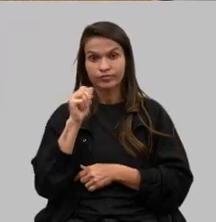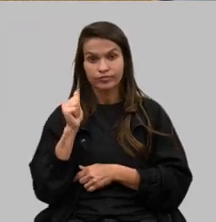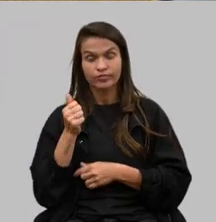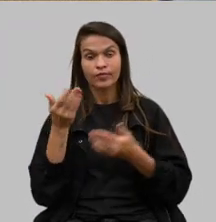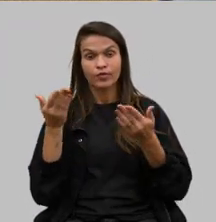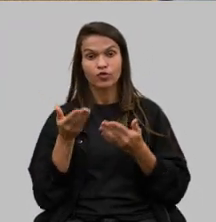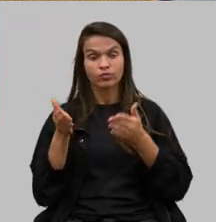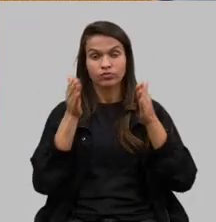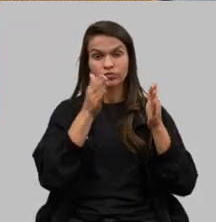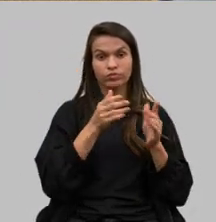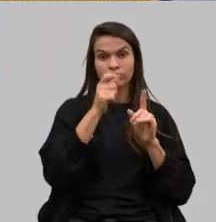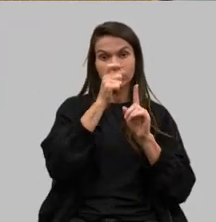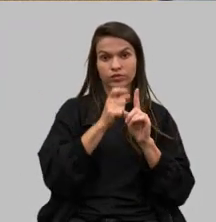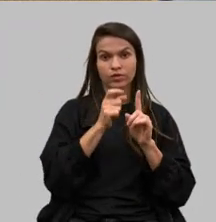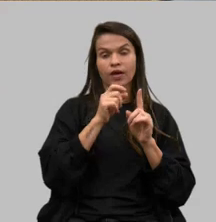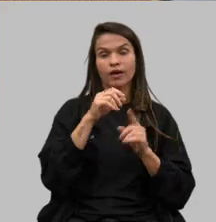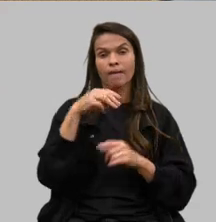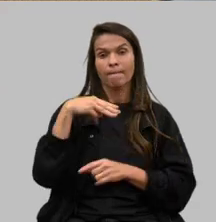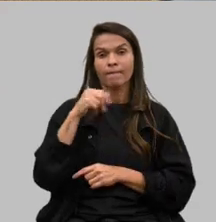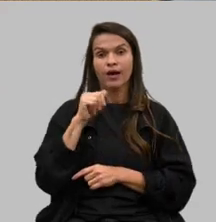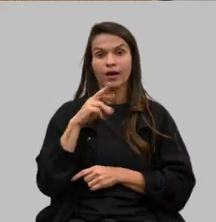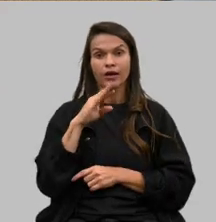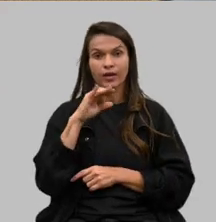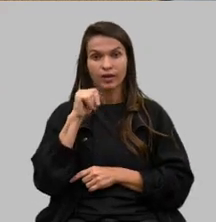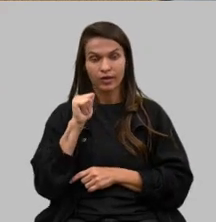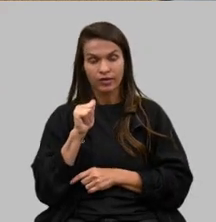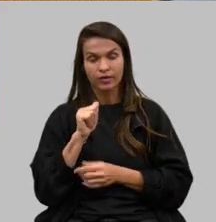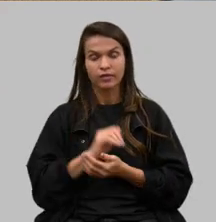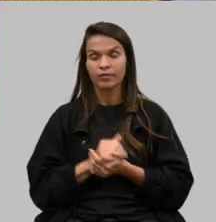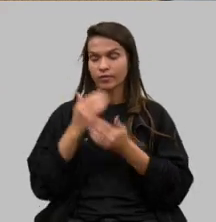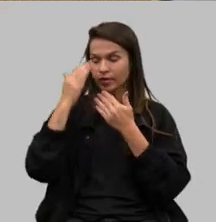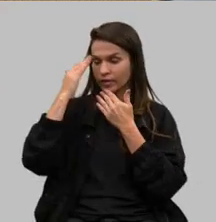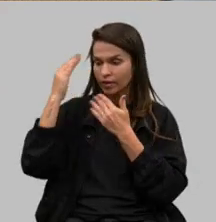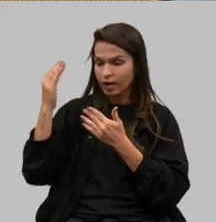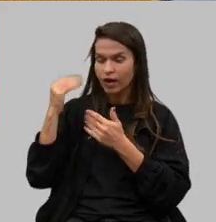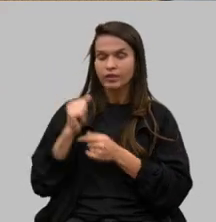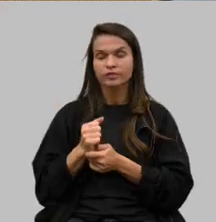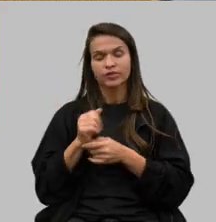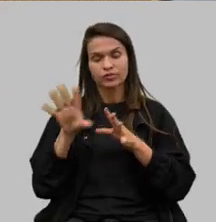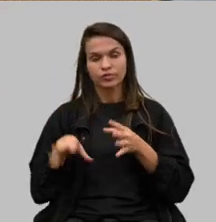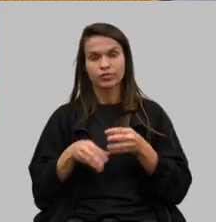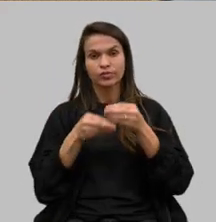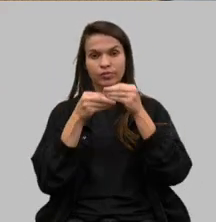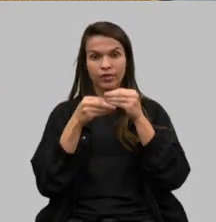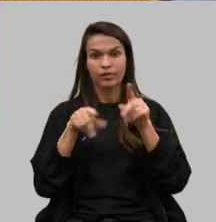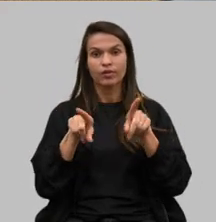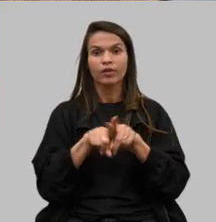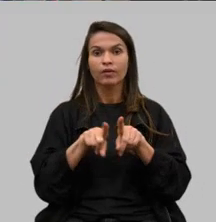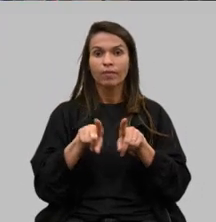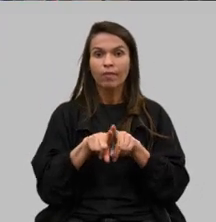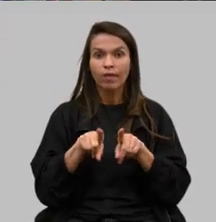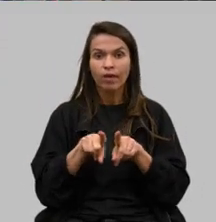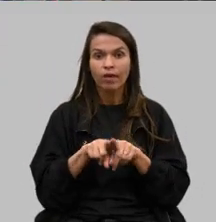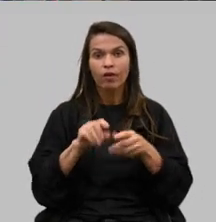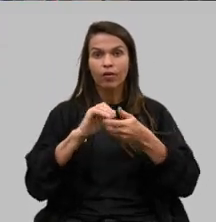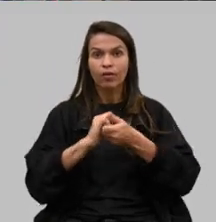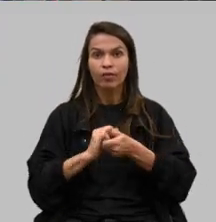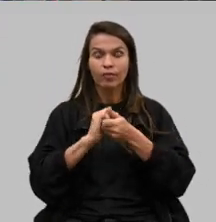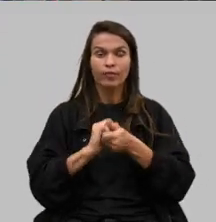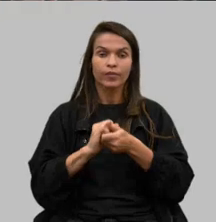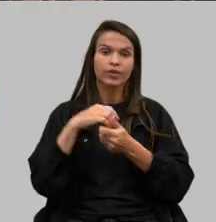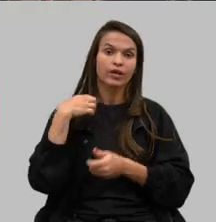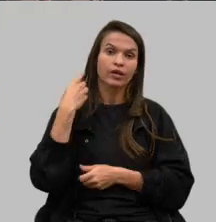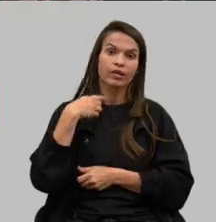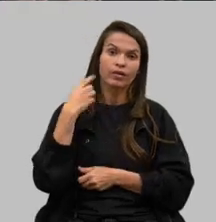Marília muito obrigada deputada Beatriz pelas suas colocações também cumprimentar a deputada